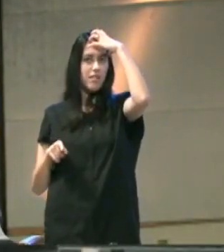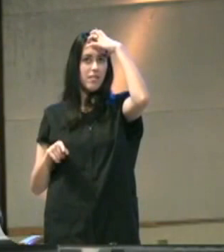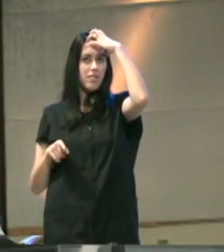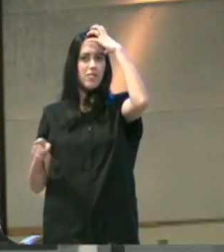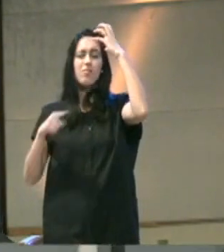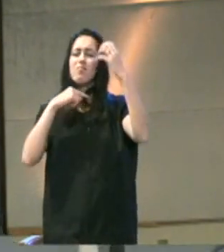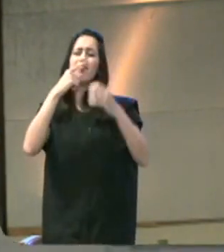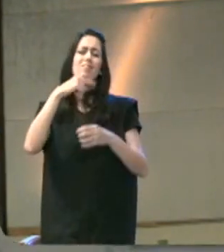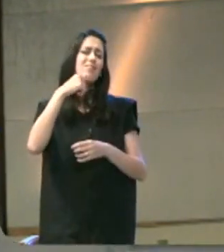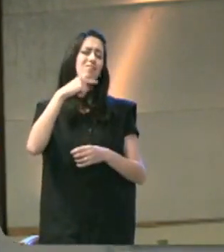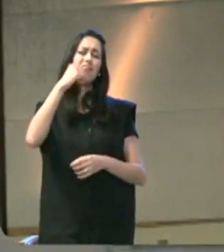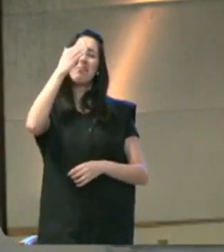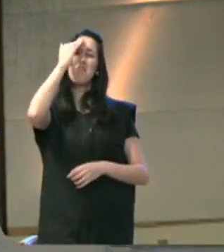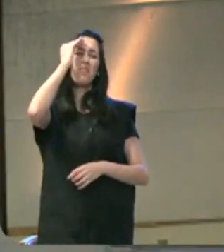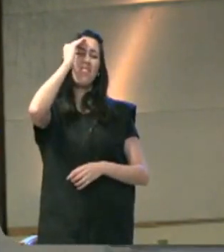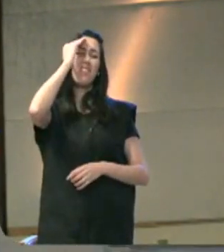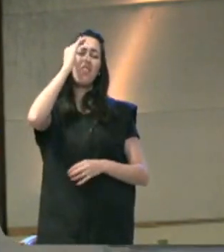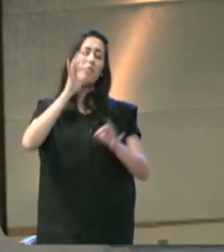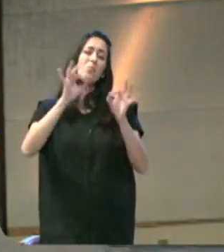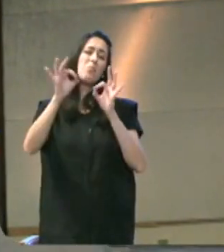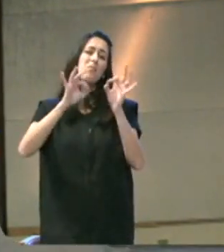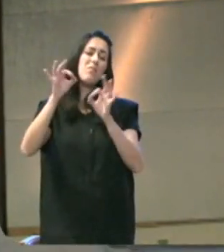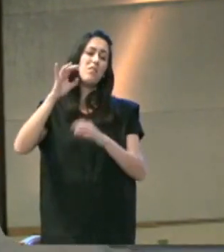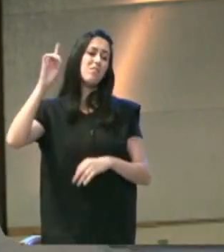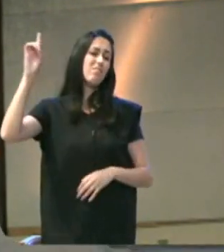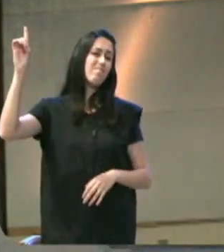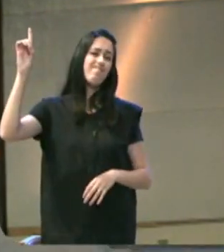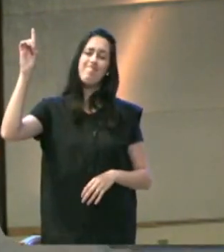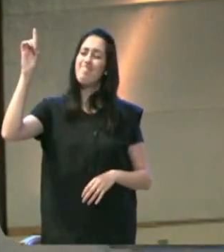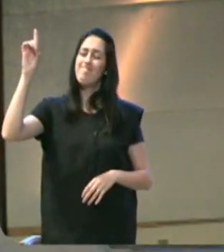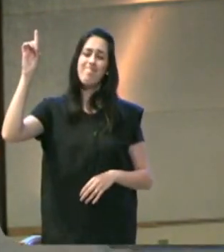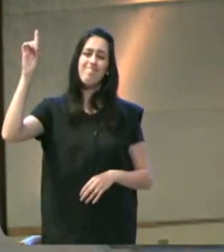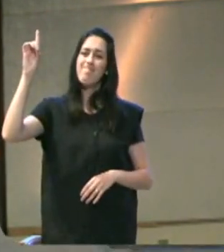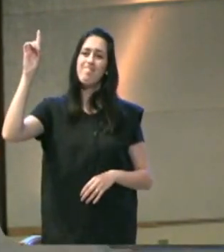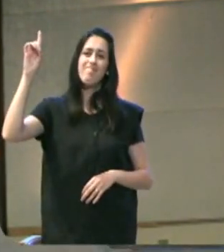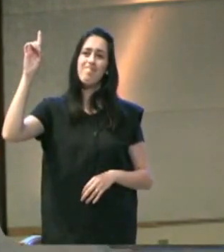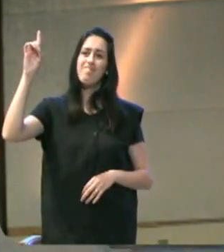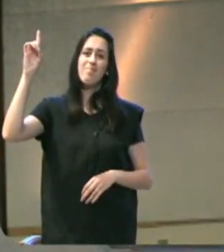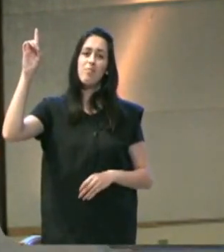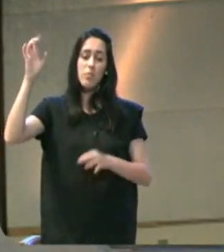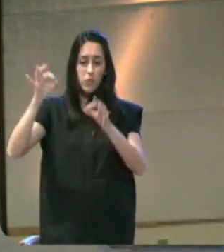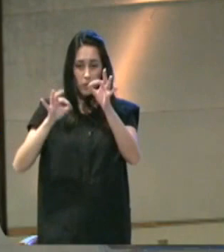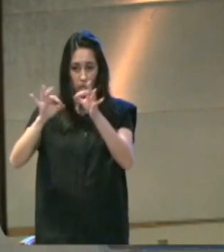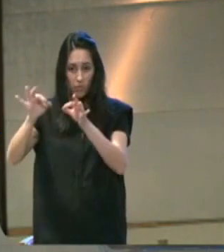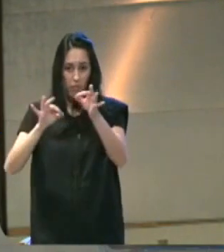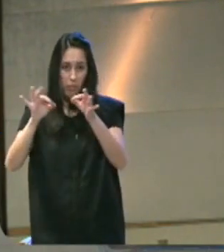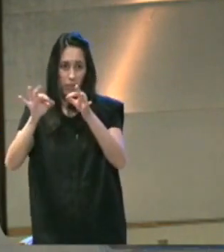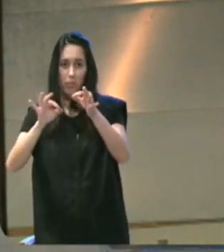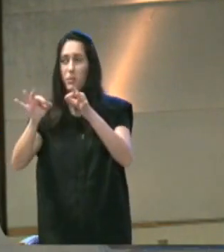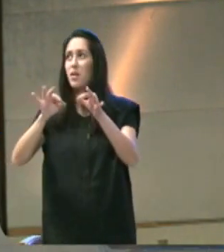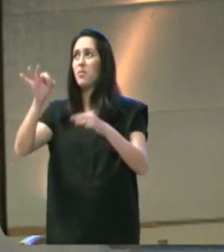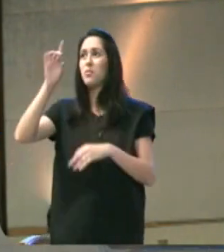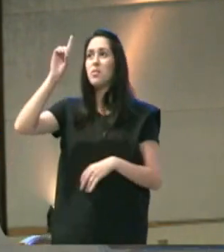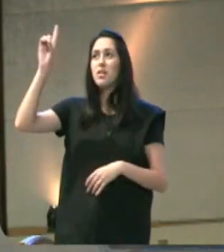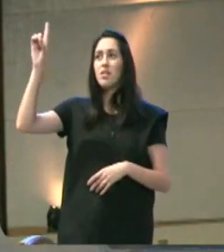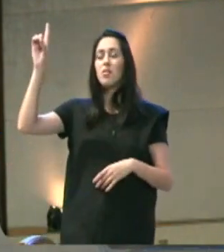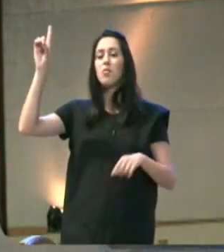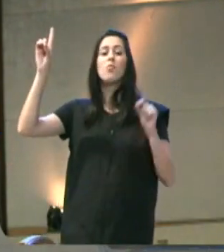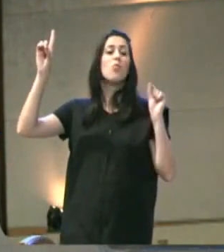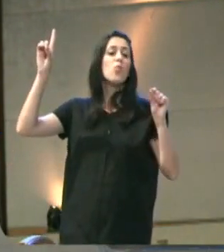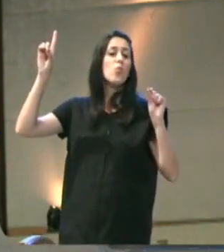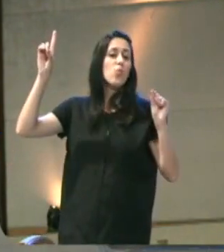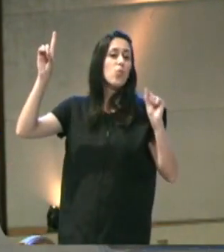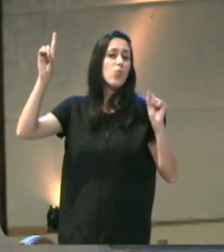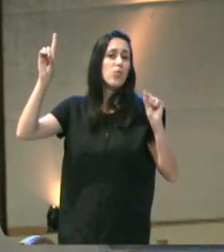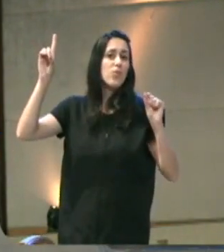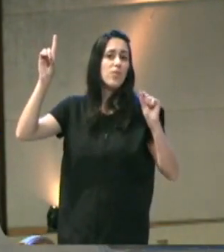o jeito de Deus. E sabe, o jeito de Deus é que